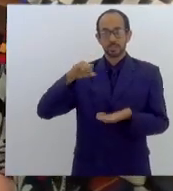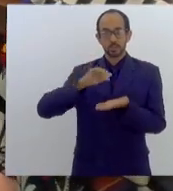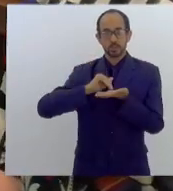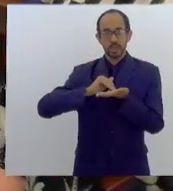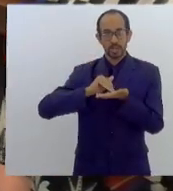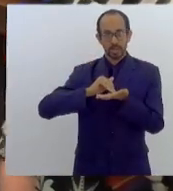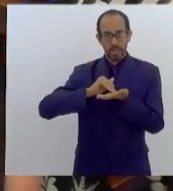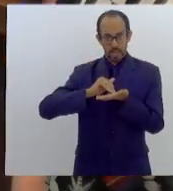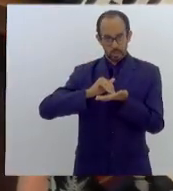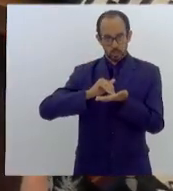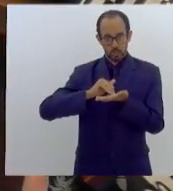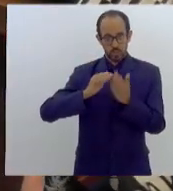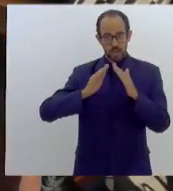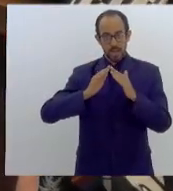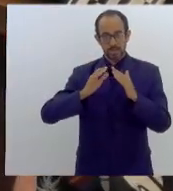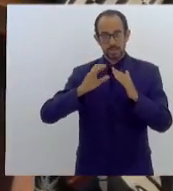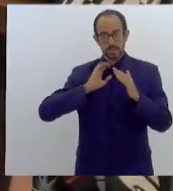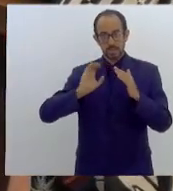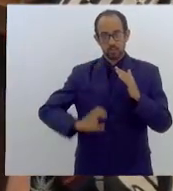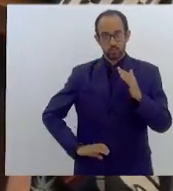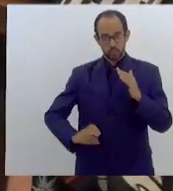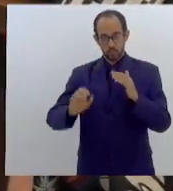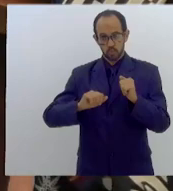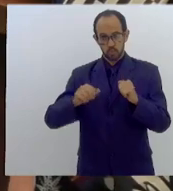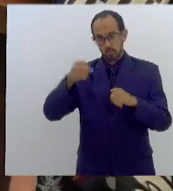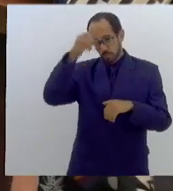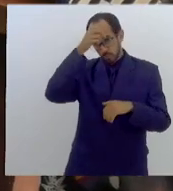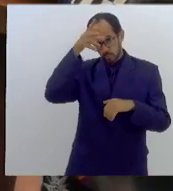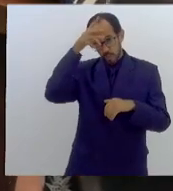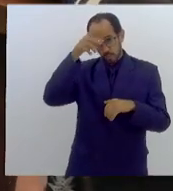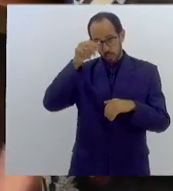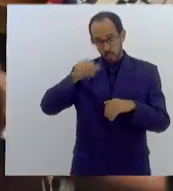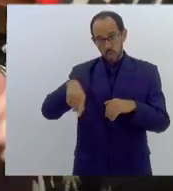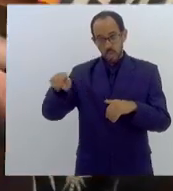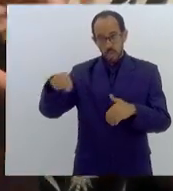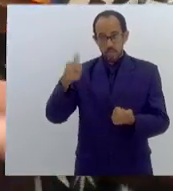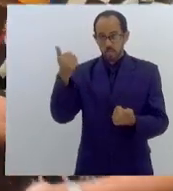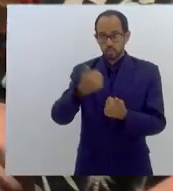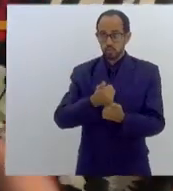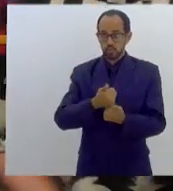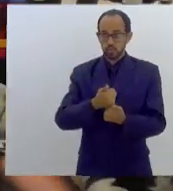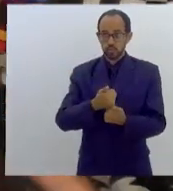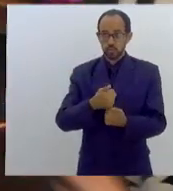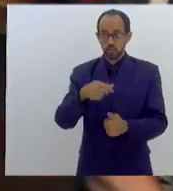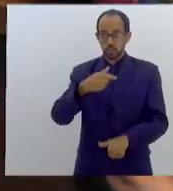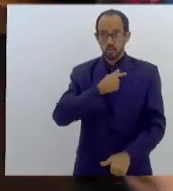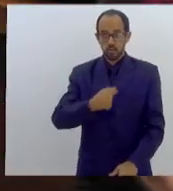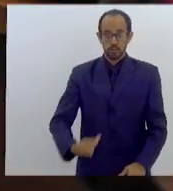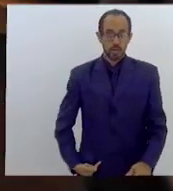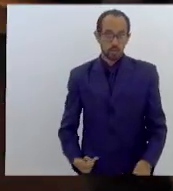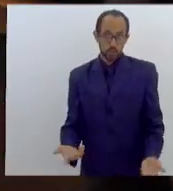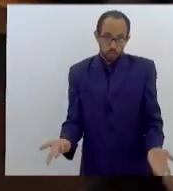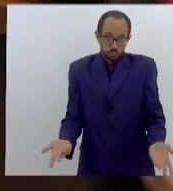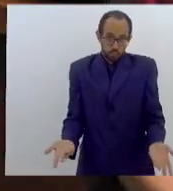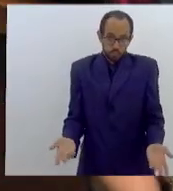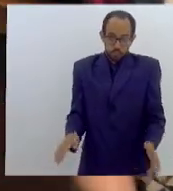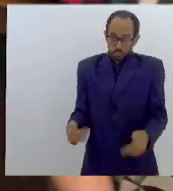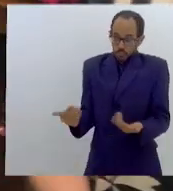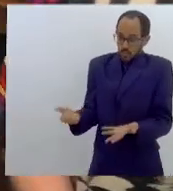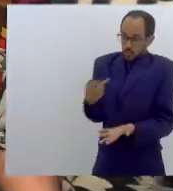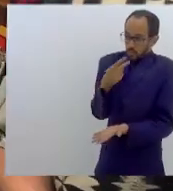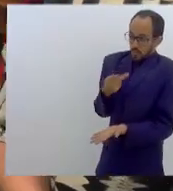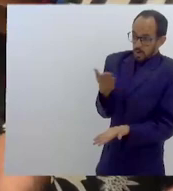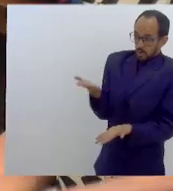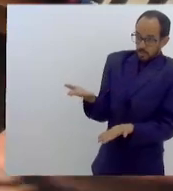Civil e o prefeito. O secretário da Casa Civil falou em nome do governador, né? Então, eu disse a Vossa Excelência, no